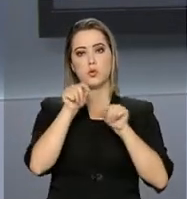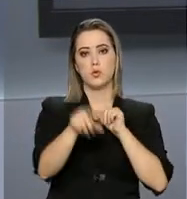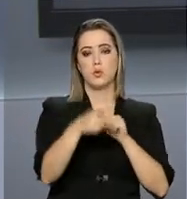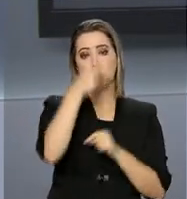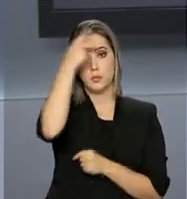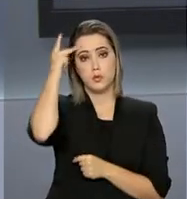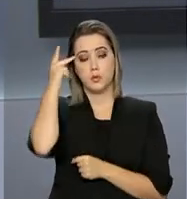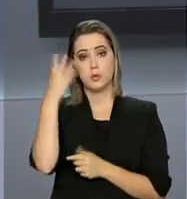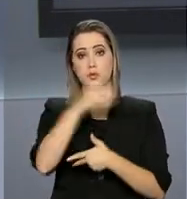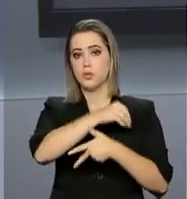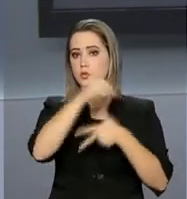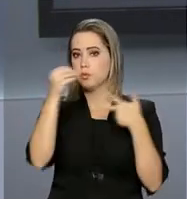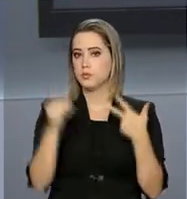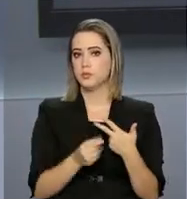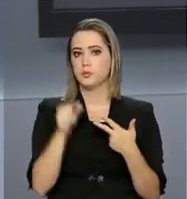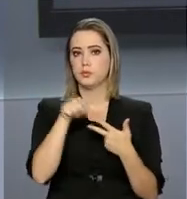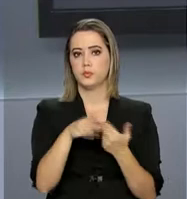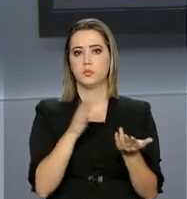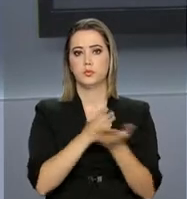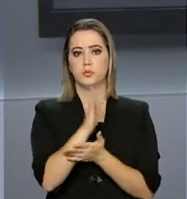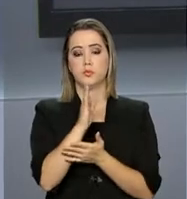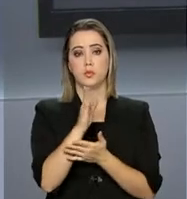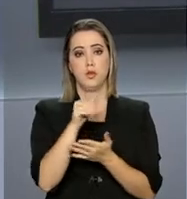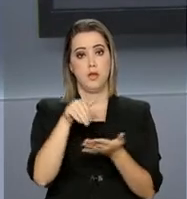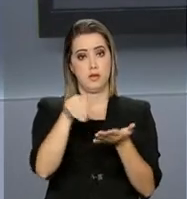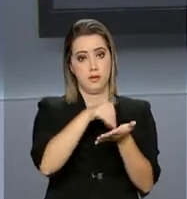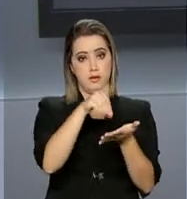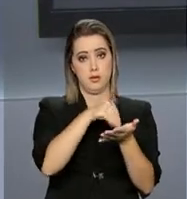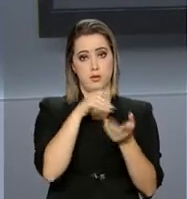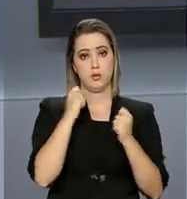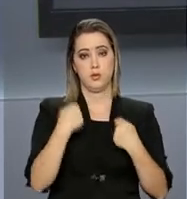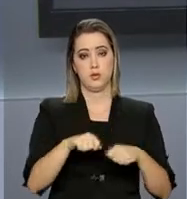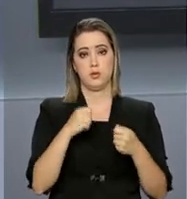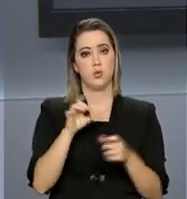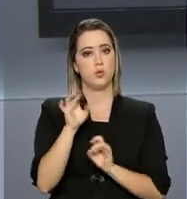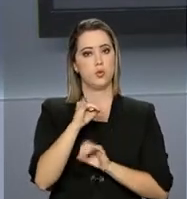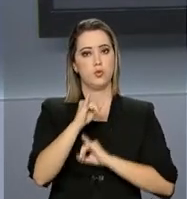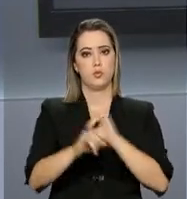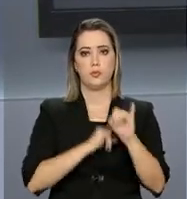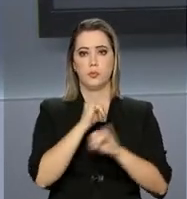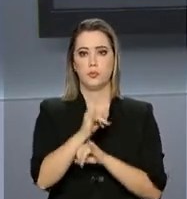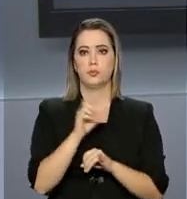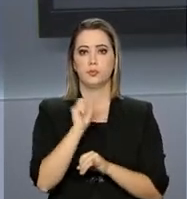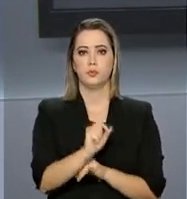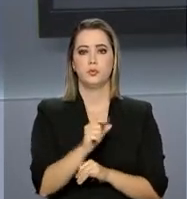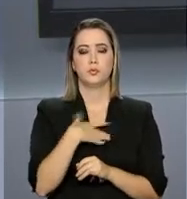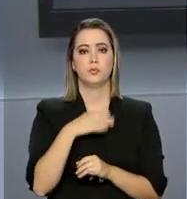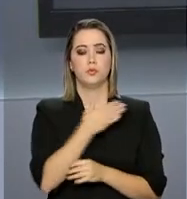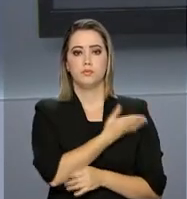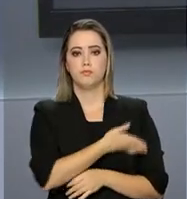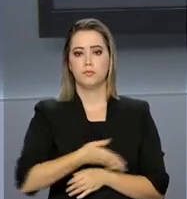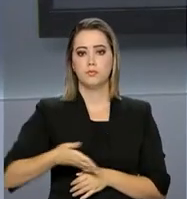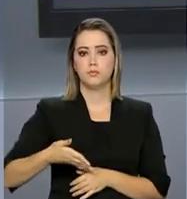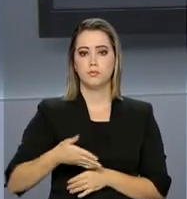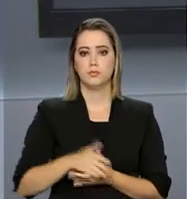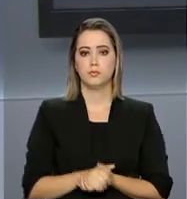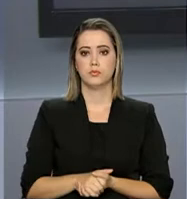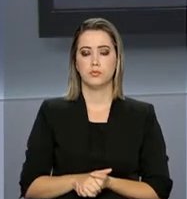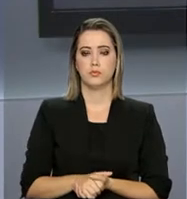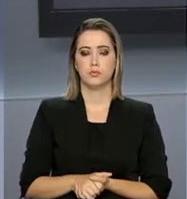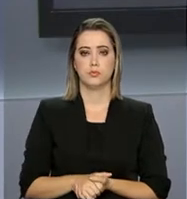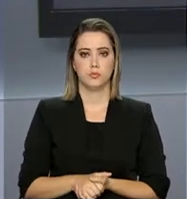com base nas notas obtidas no enem as inscrições devem ser feitas exclusivamente pela internet na página